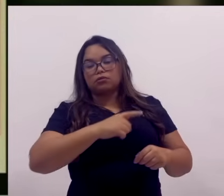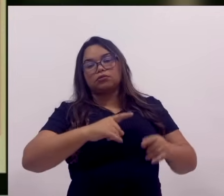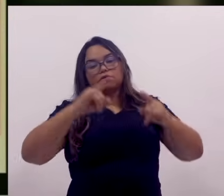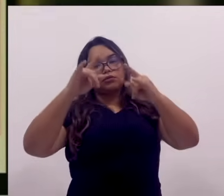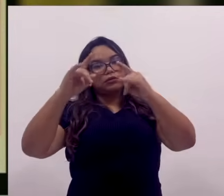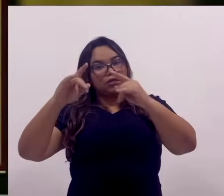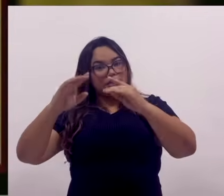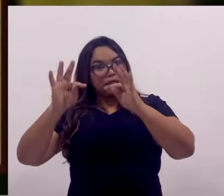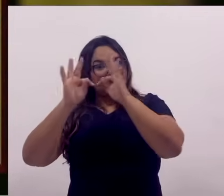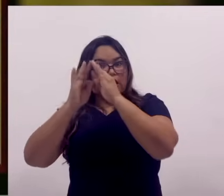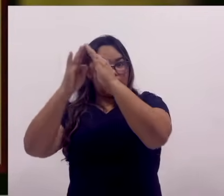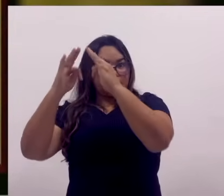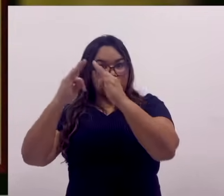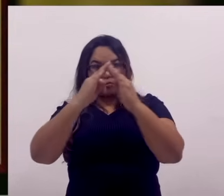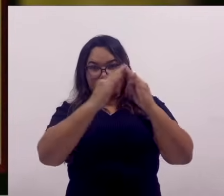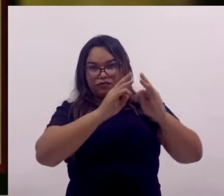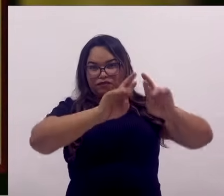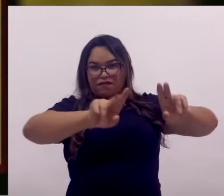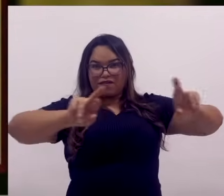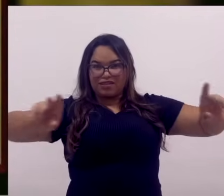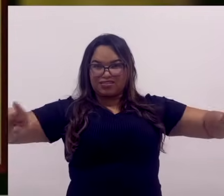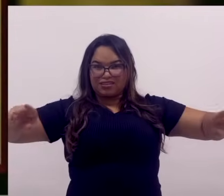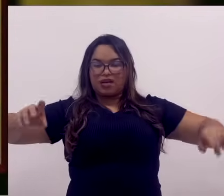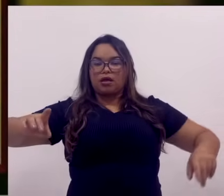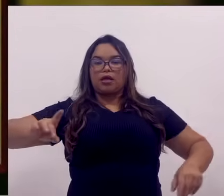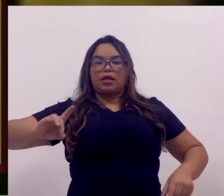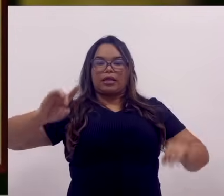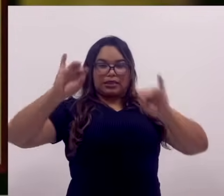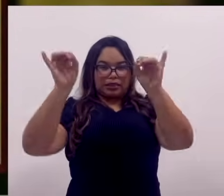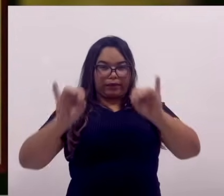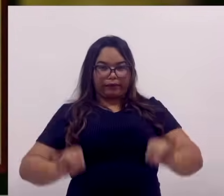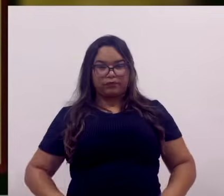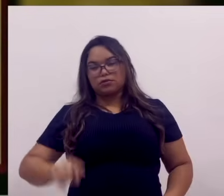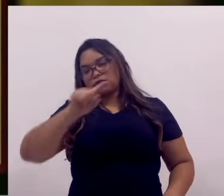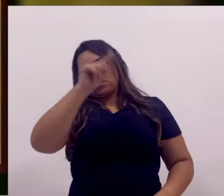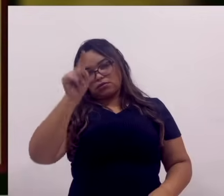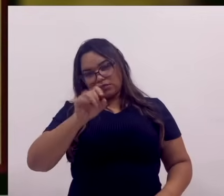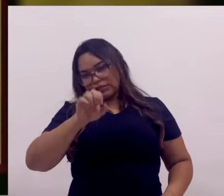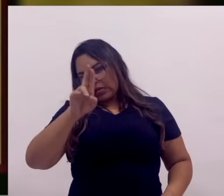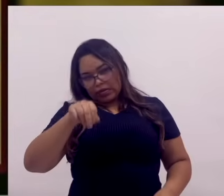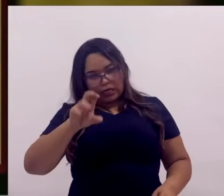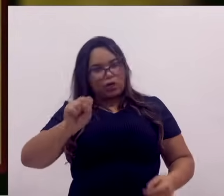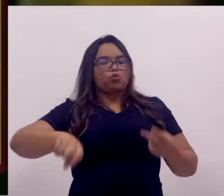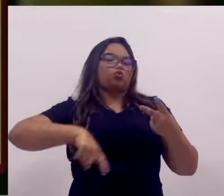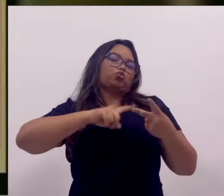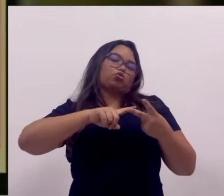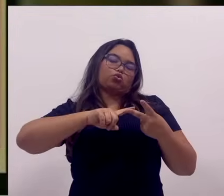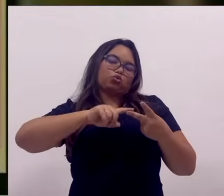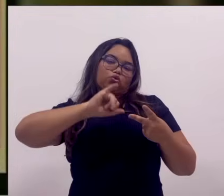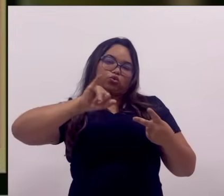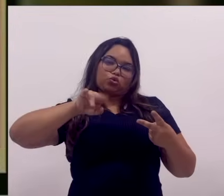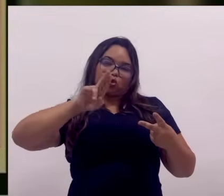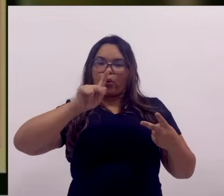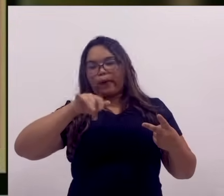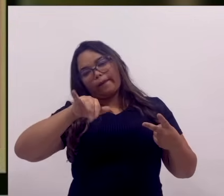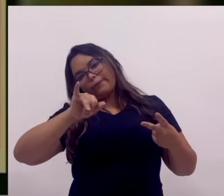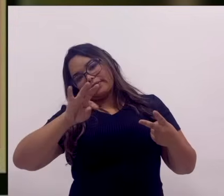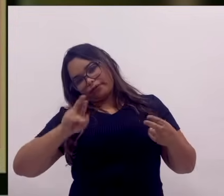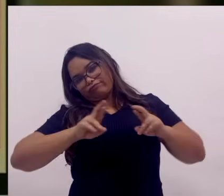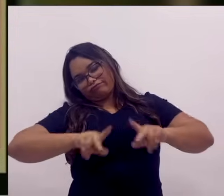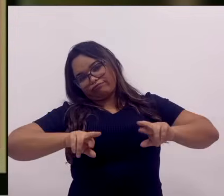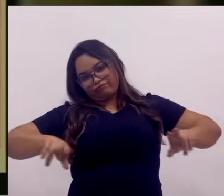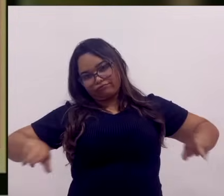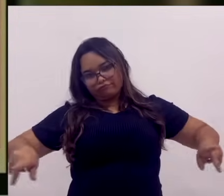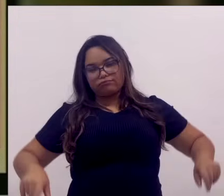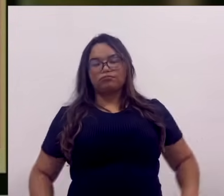templo de Zeus ou Júpiter. Há um poço que o imperador Guilherme fez, mas o acabou tirando e levando tudo